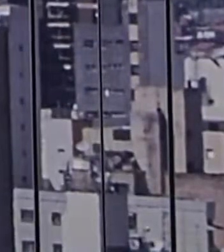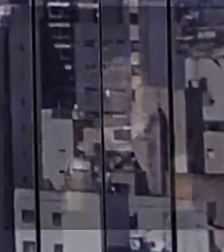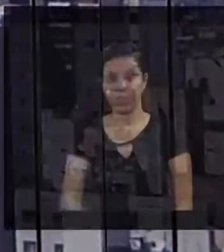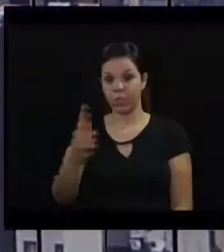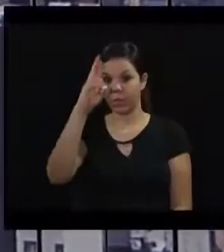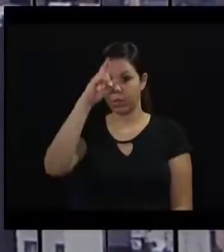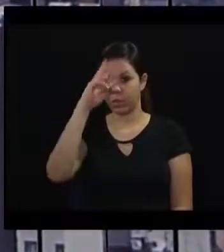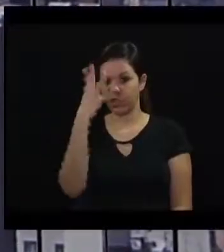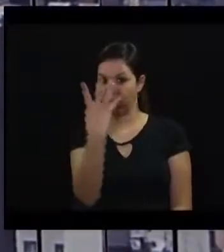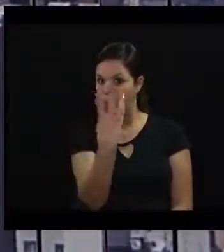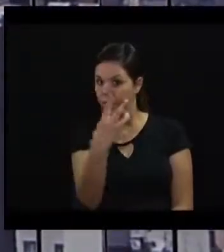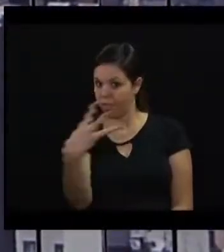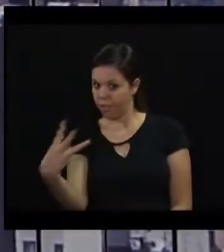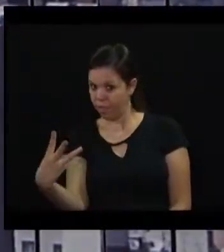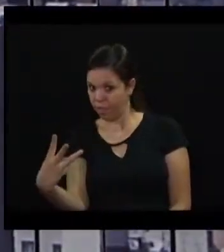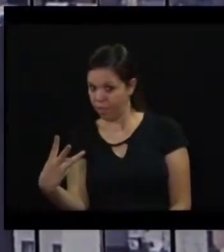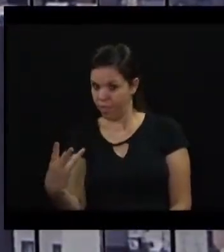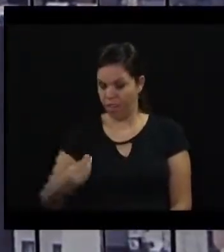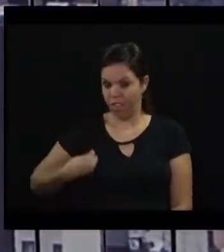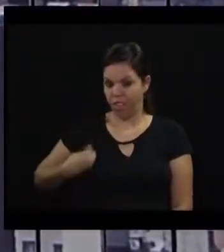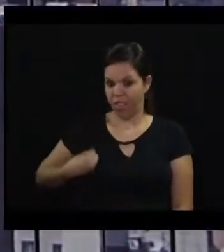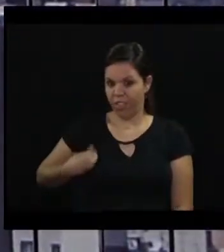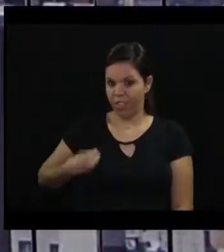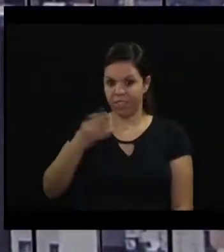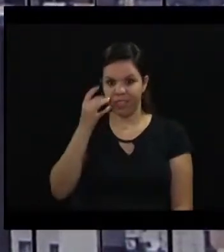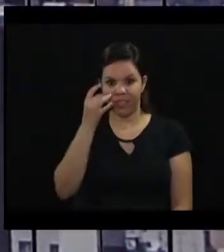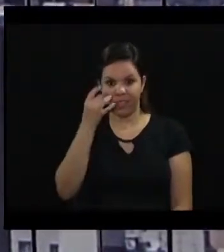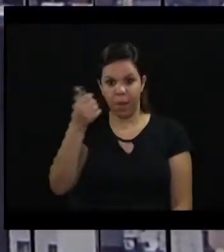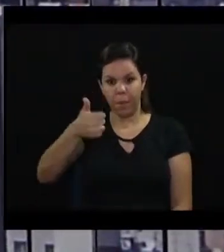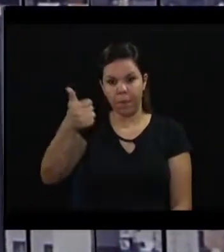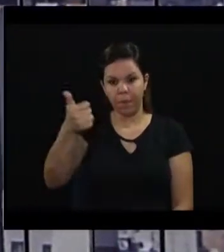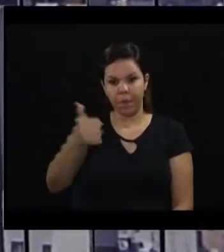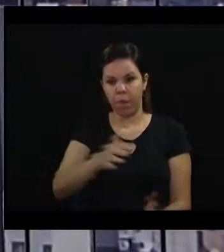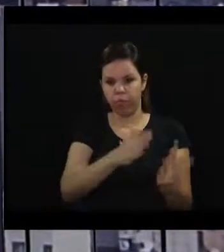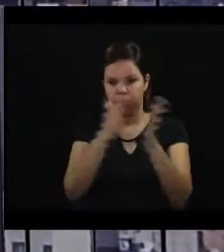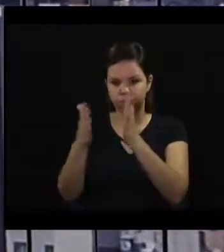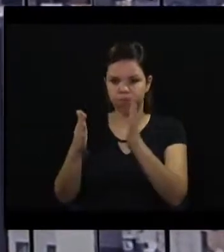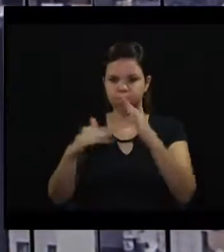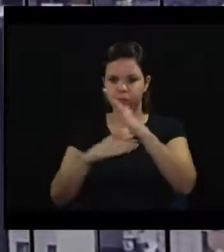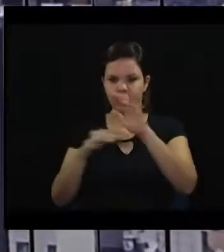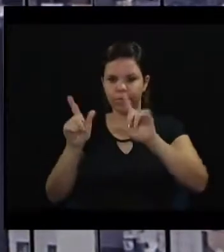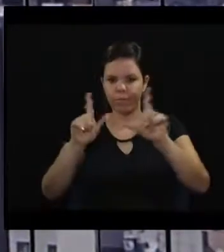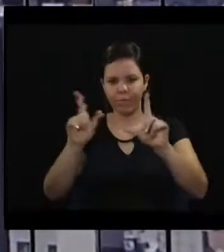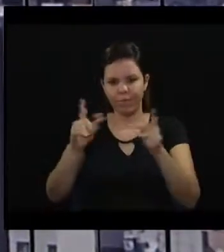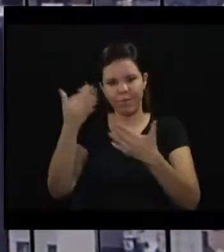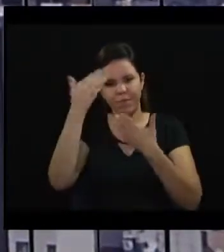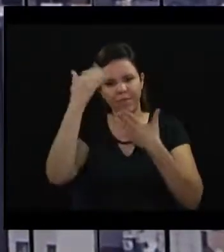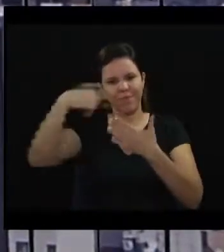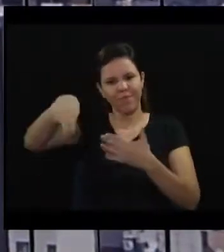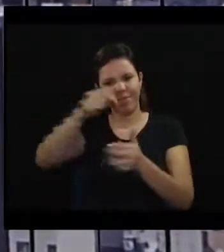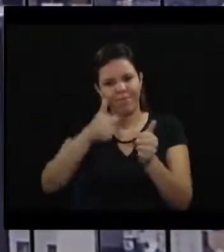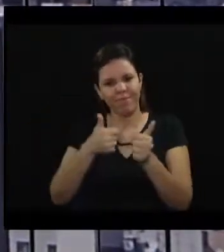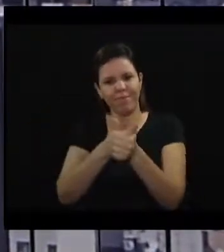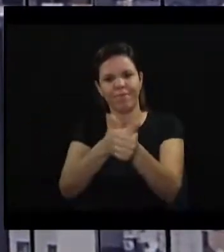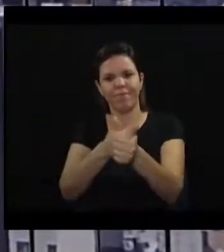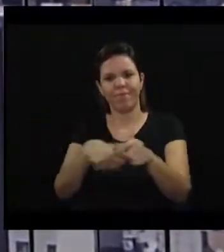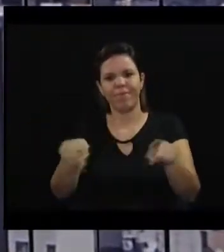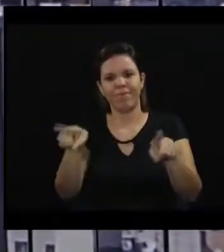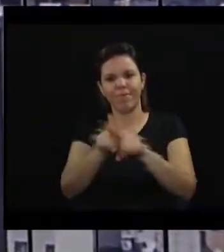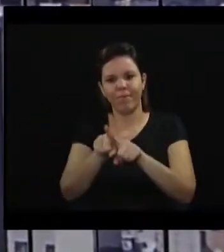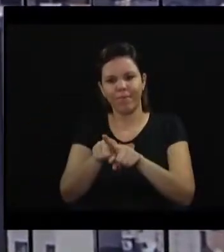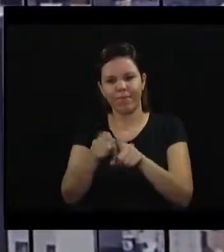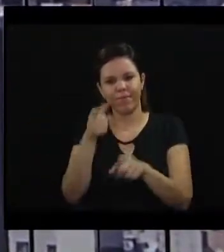Meio-dia e 43, estamos ao vivo na primeira edição do Jornal Câmara Notícia. Muito obrigado pela sua companhia e também pela